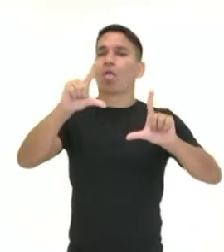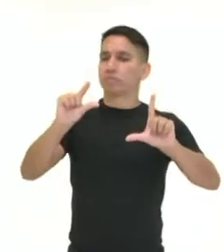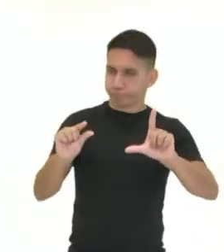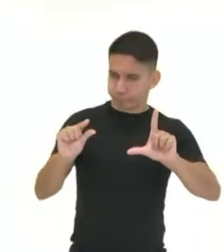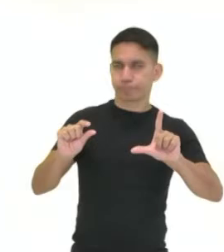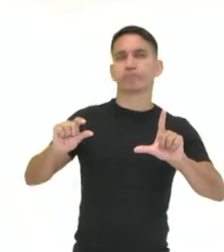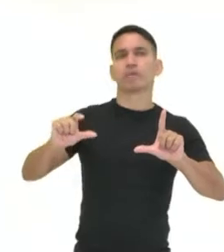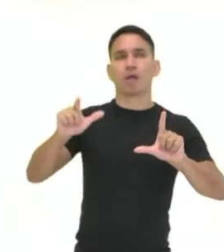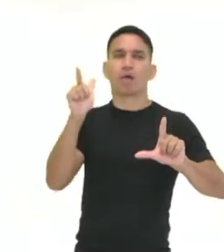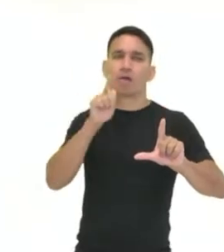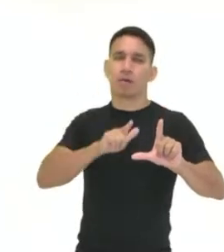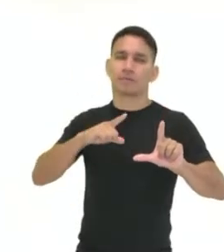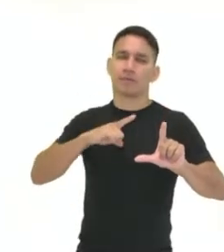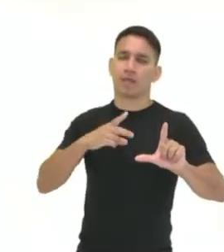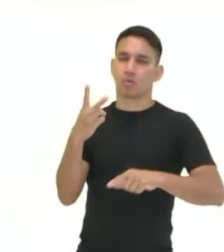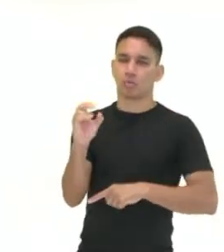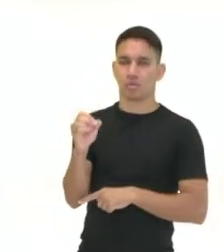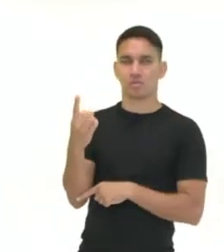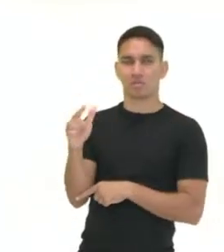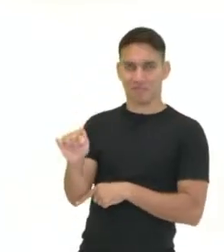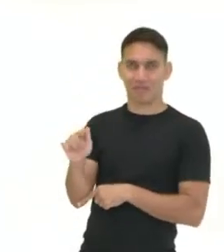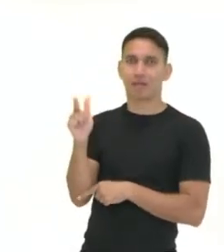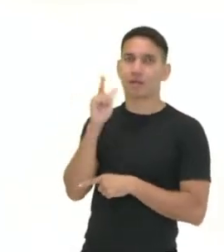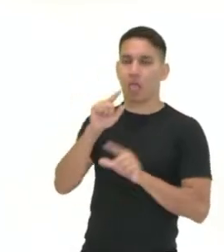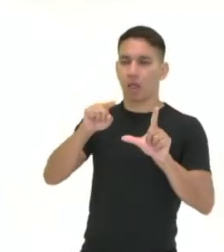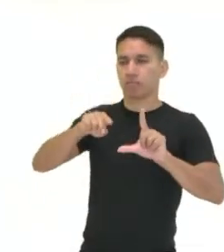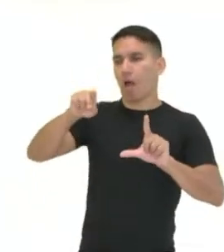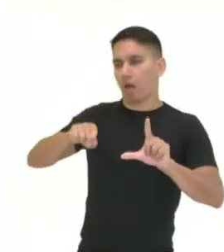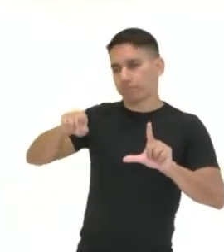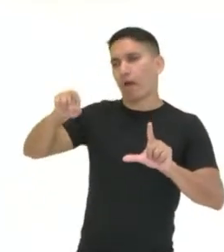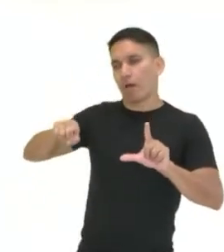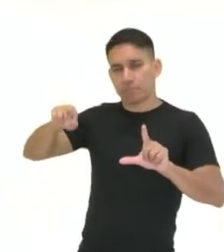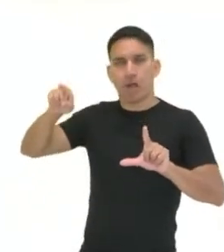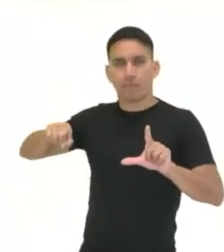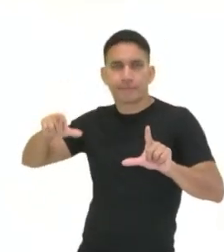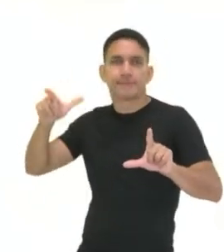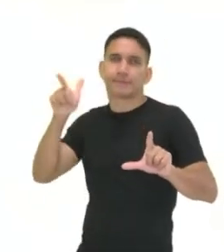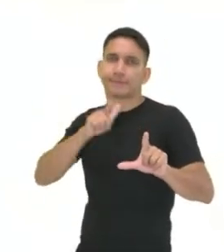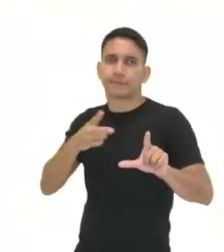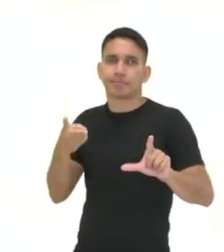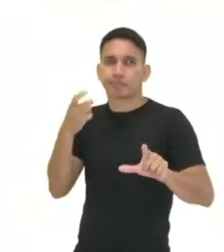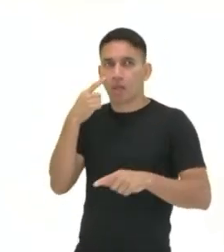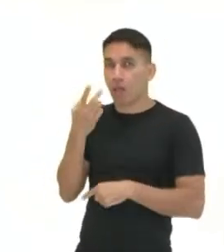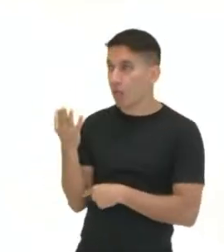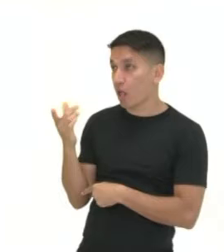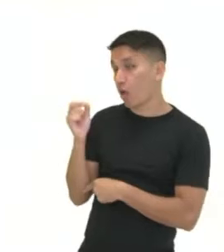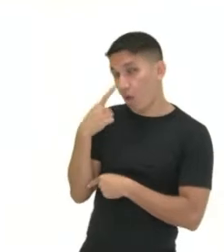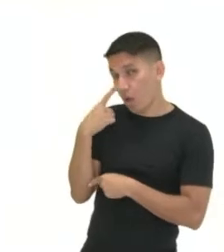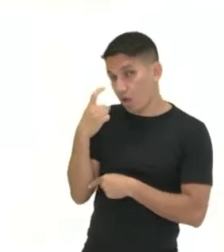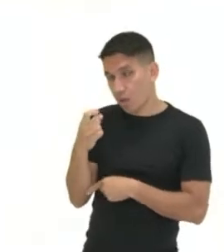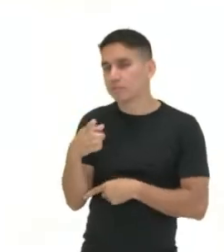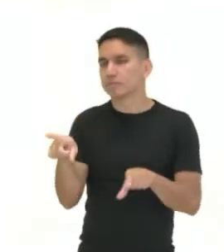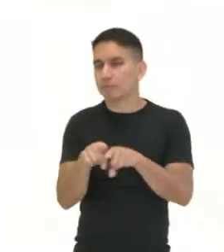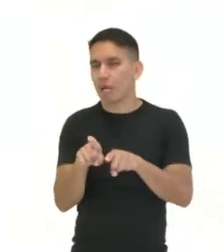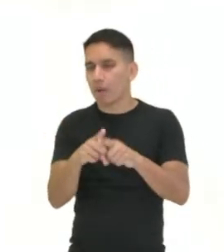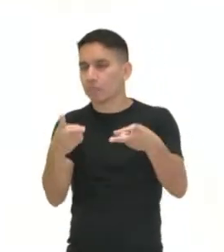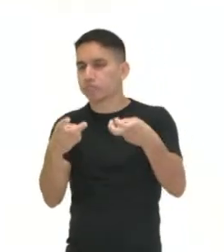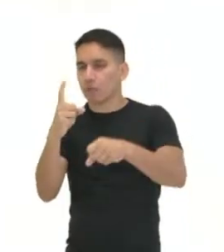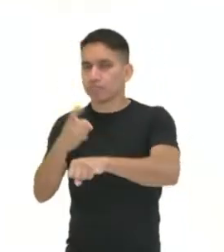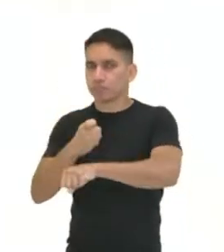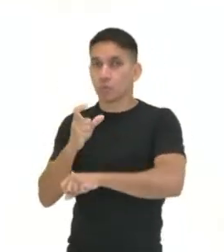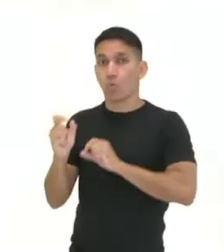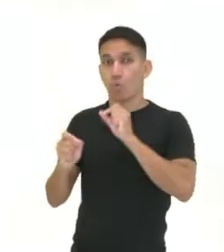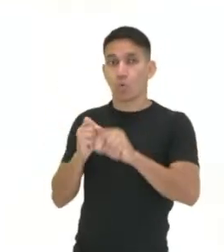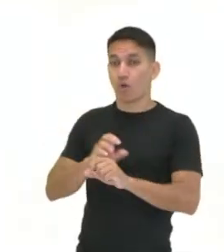aqui em 2017, oscilação, tá? E aqui é interessante também a gente perceber que